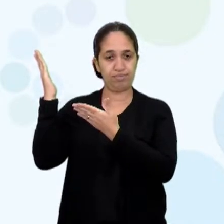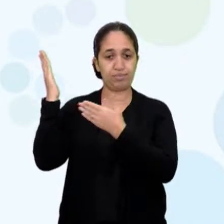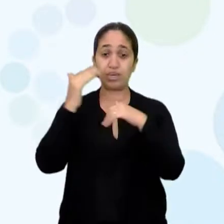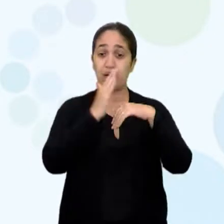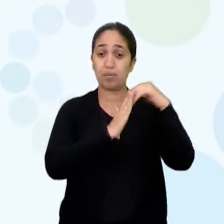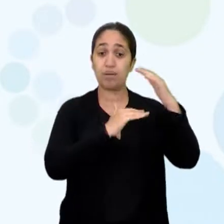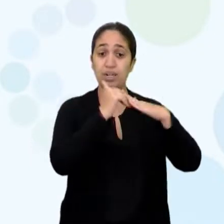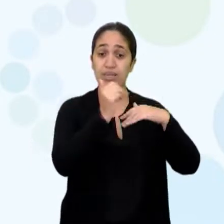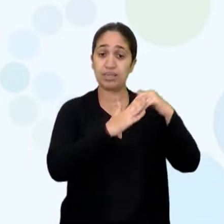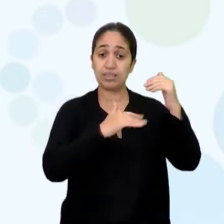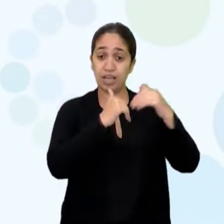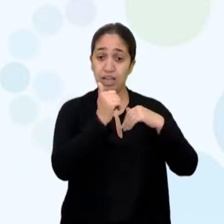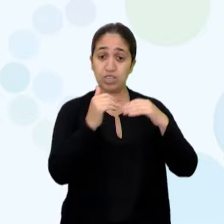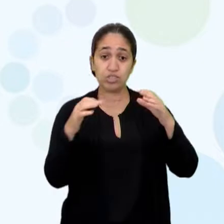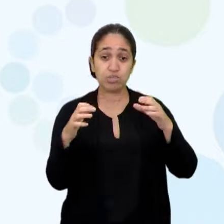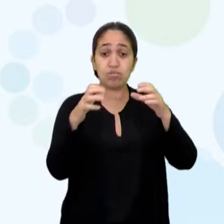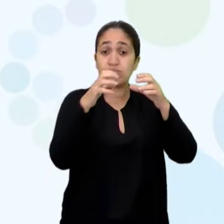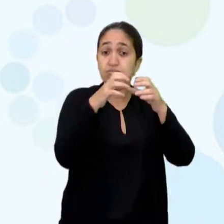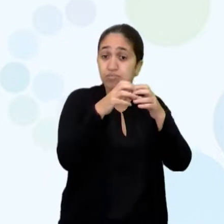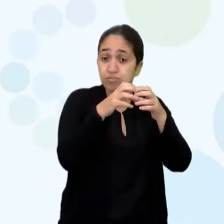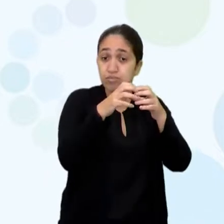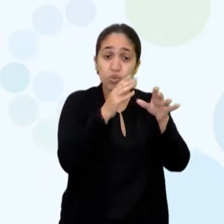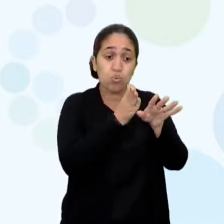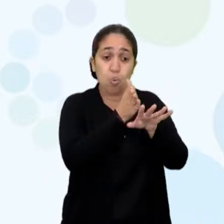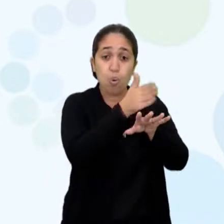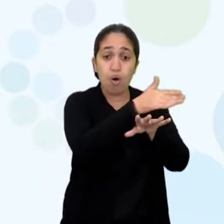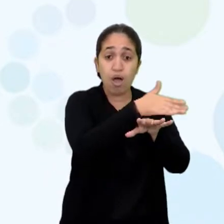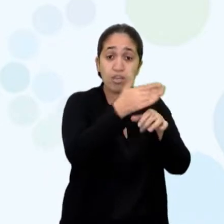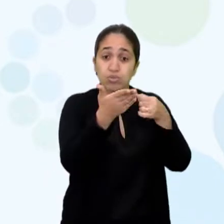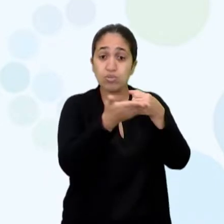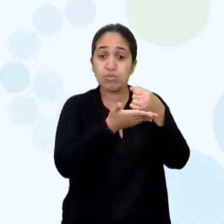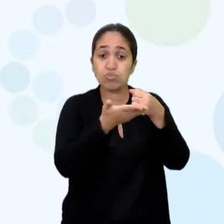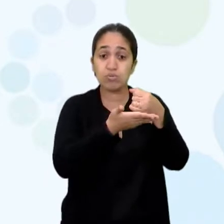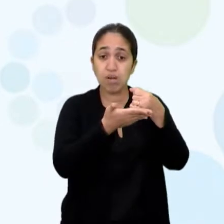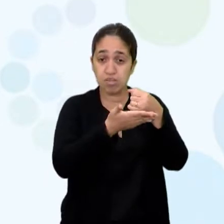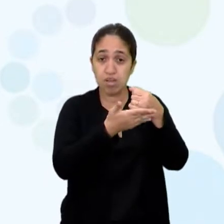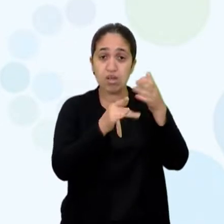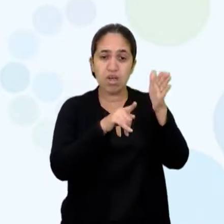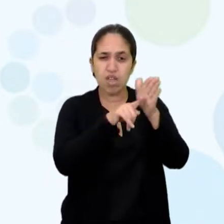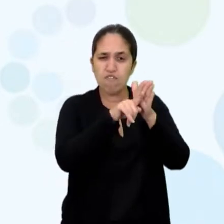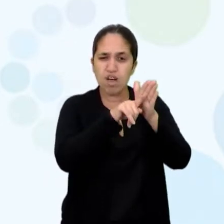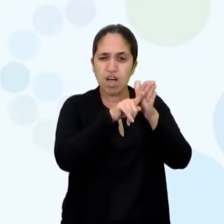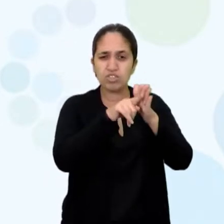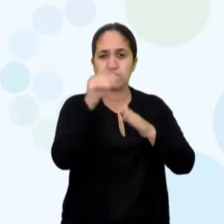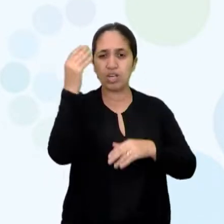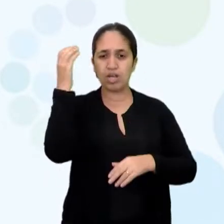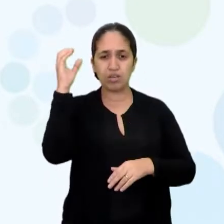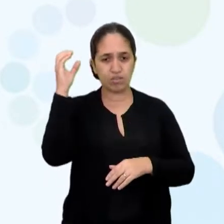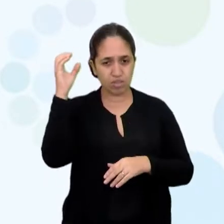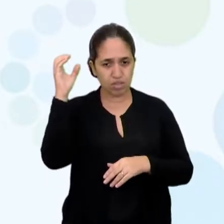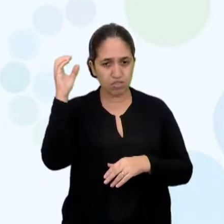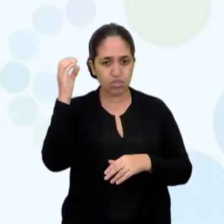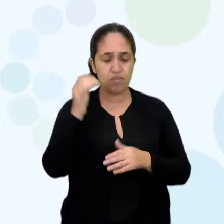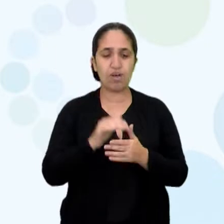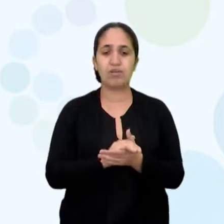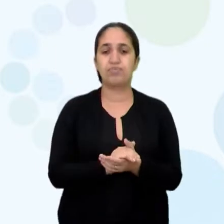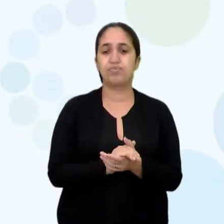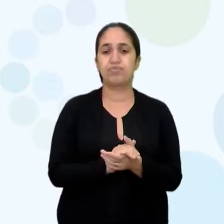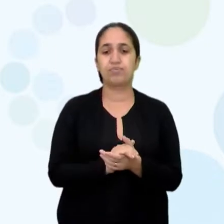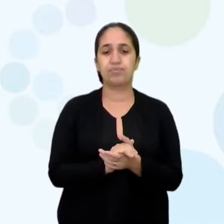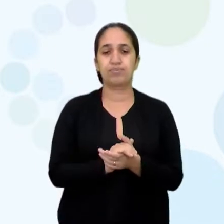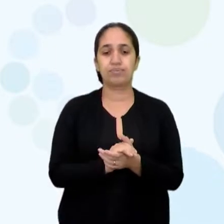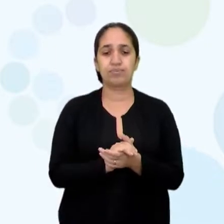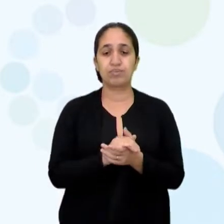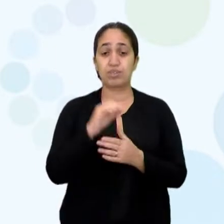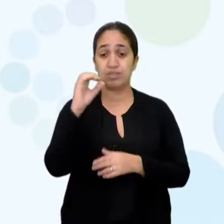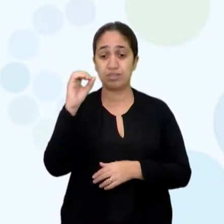habilidades que faz parte do eixo estruturante dessa atividade, que é investigação científica. As habilidades